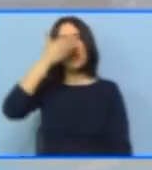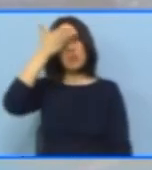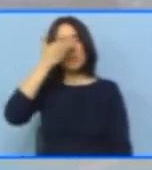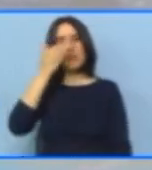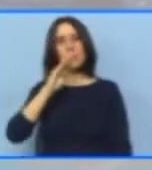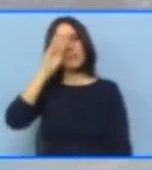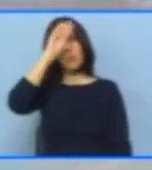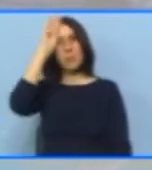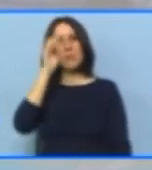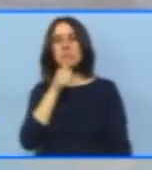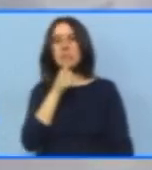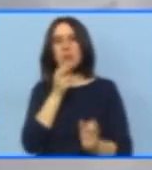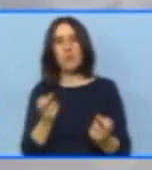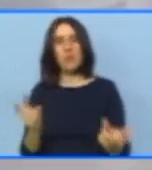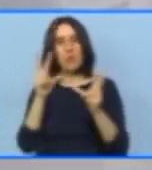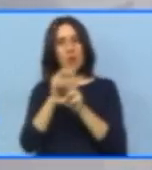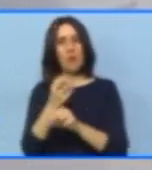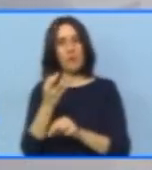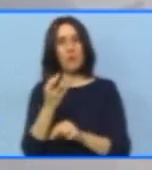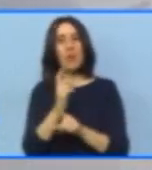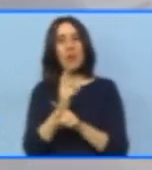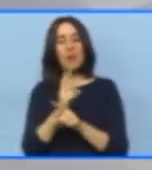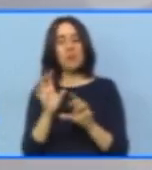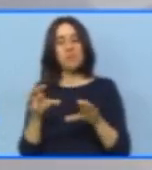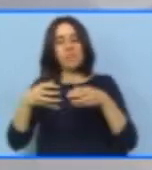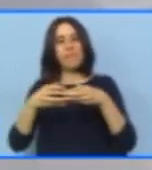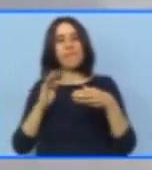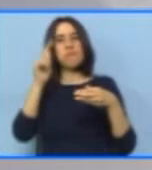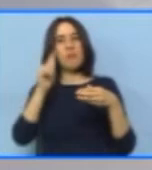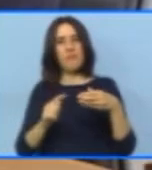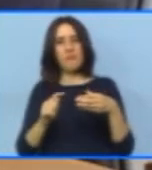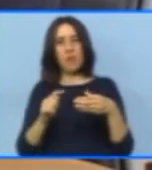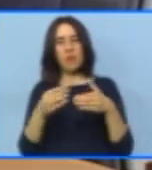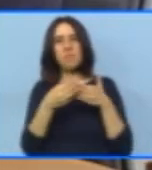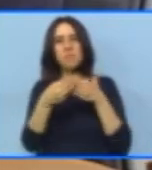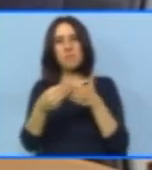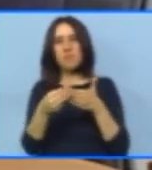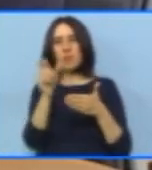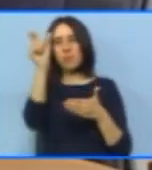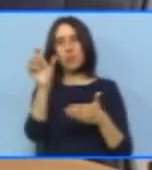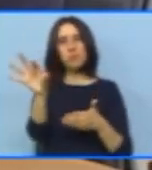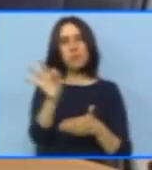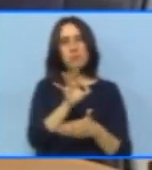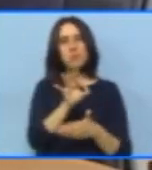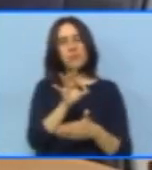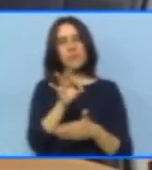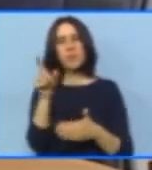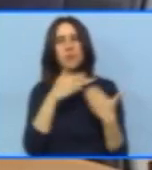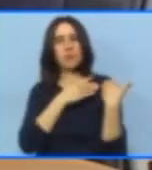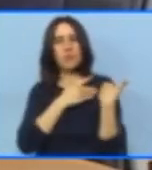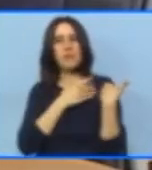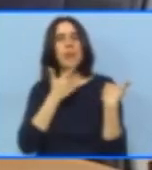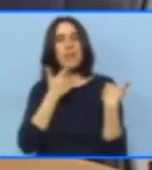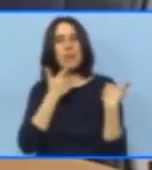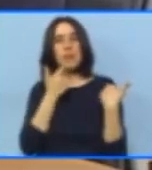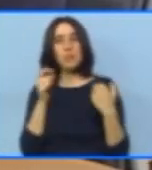tomou novas decisões e nomeou para a Congregação da Doutrina da Fé uma pessoa que está especialmente responsável por